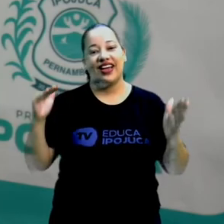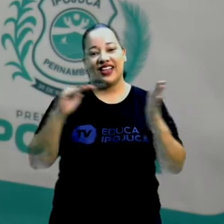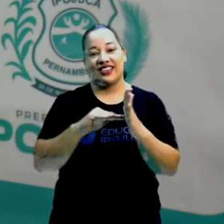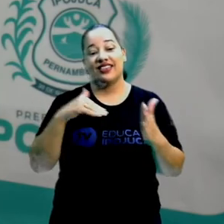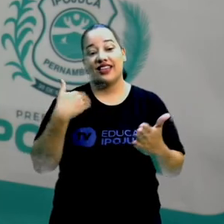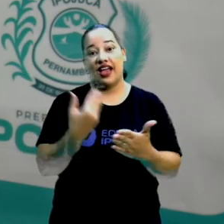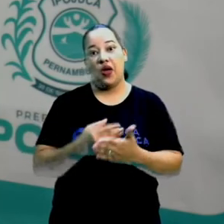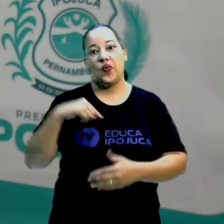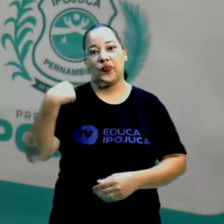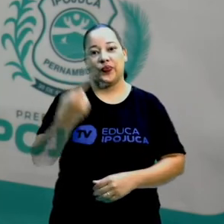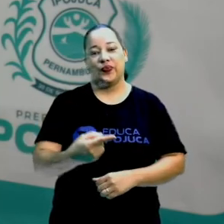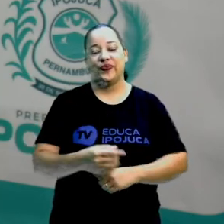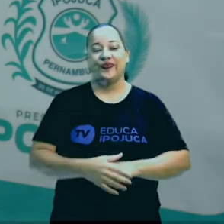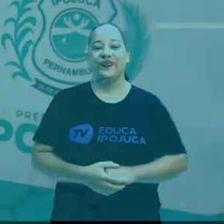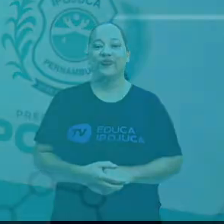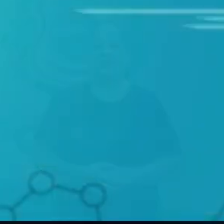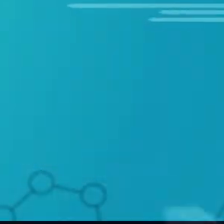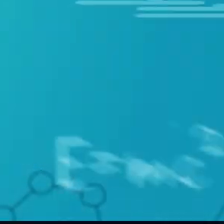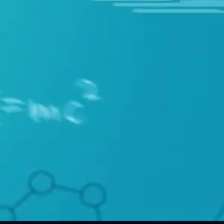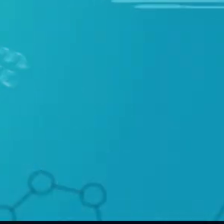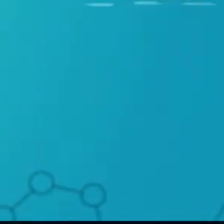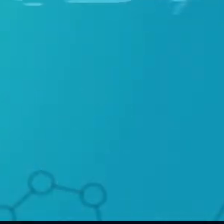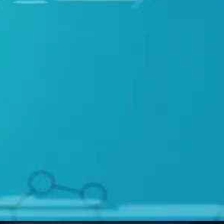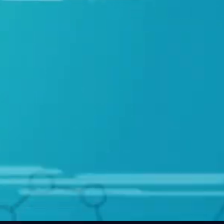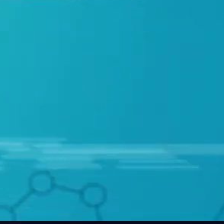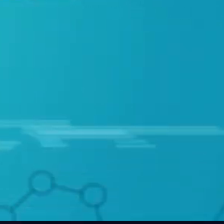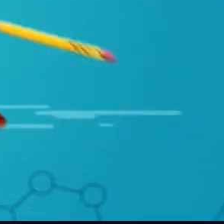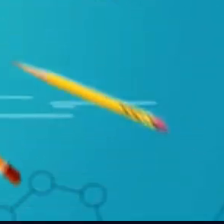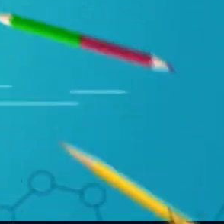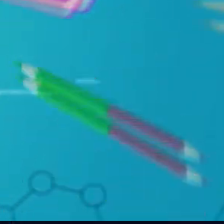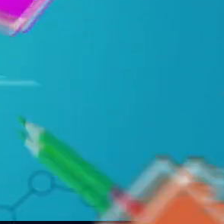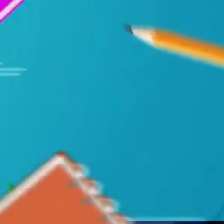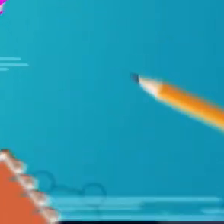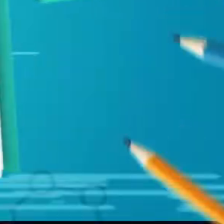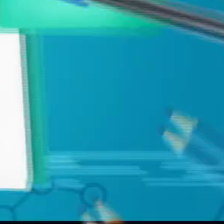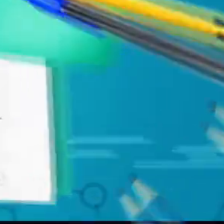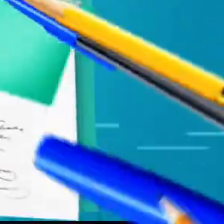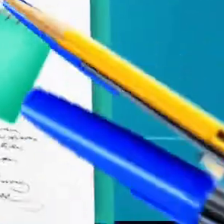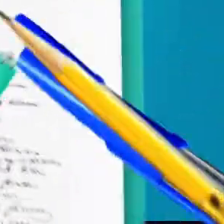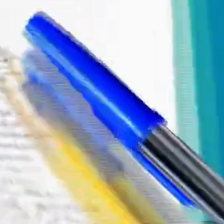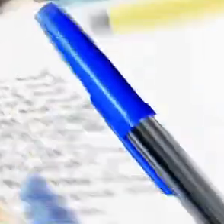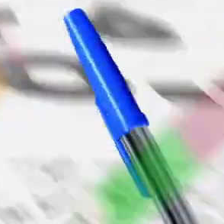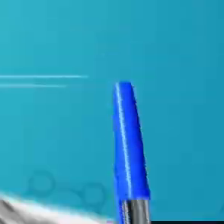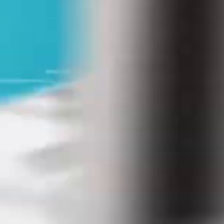e até a próxima aula.